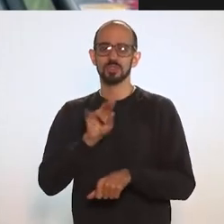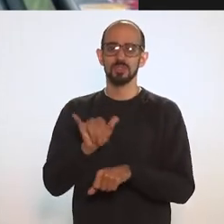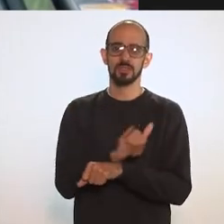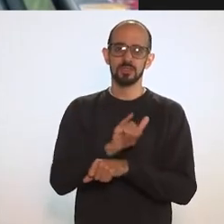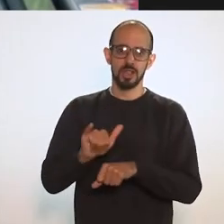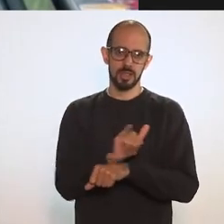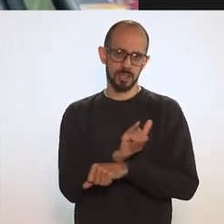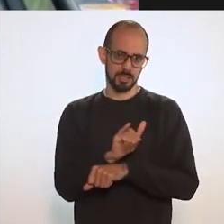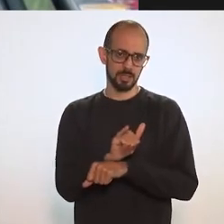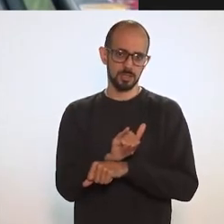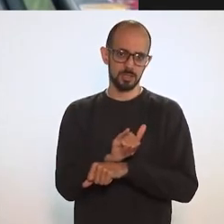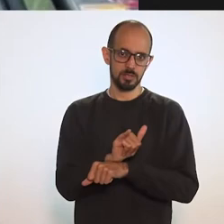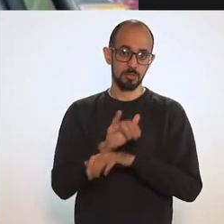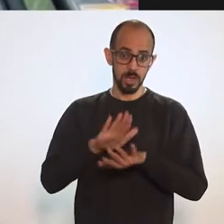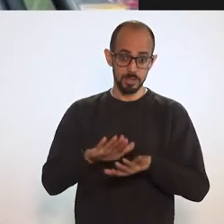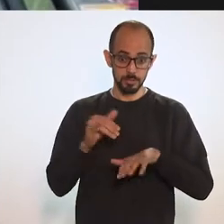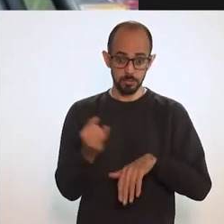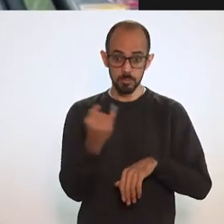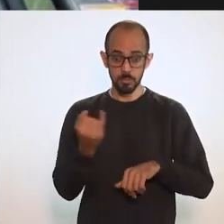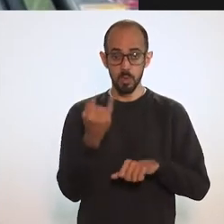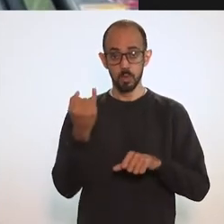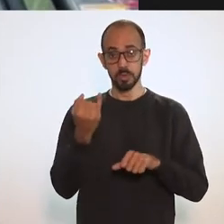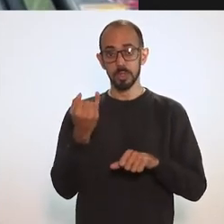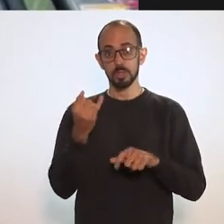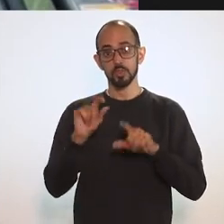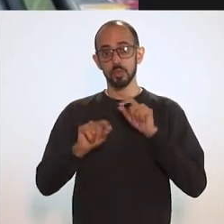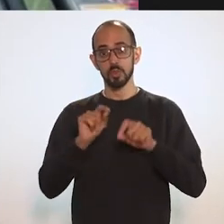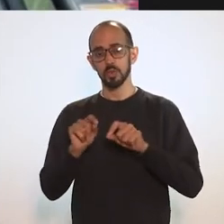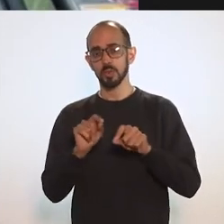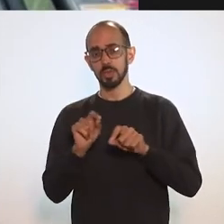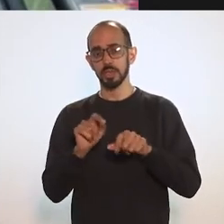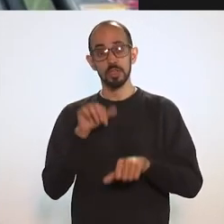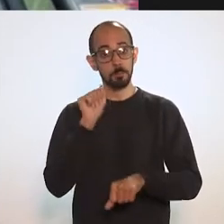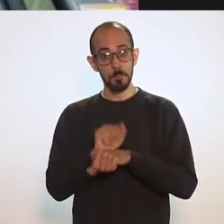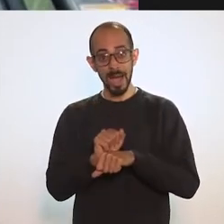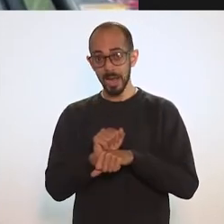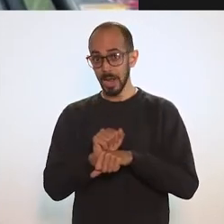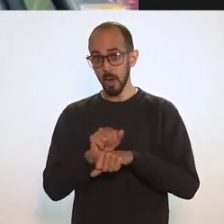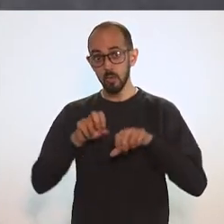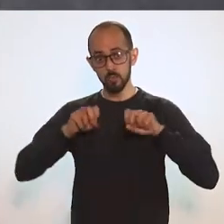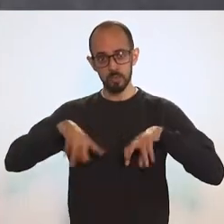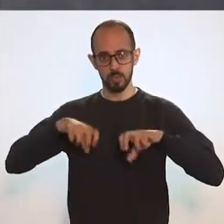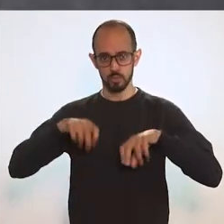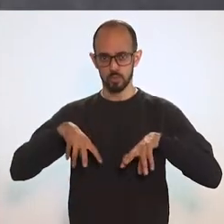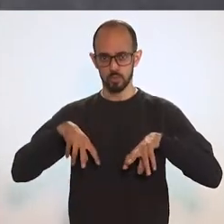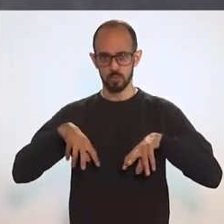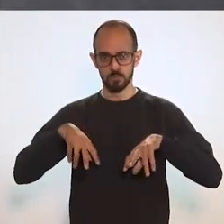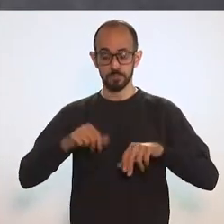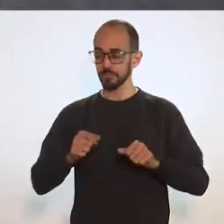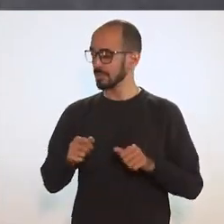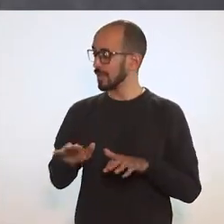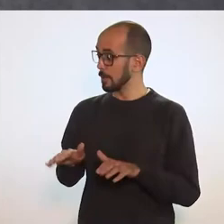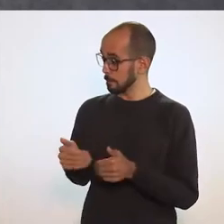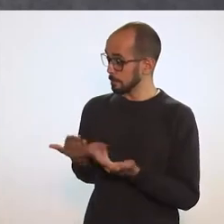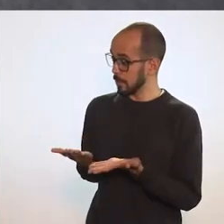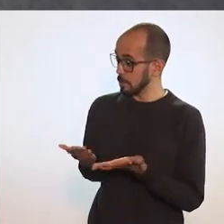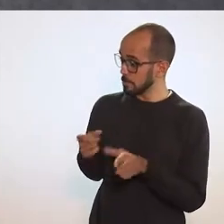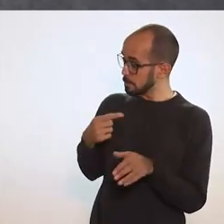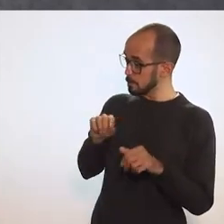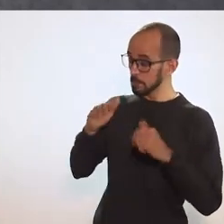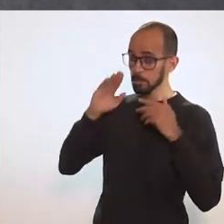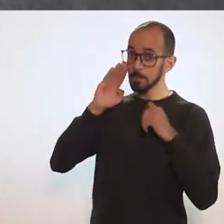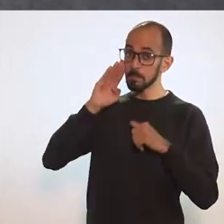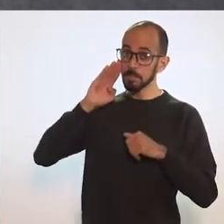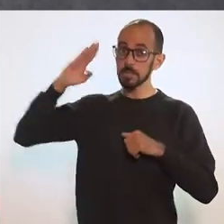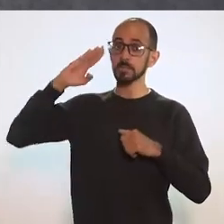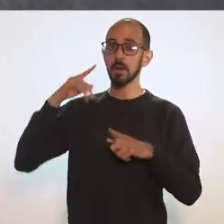diferentes, mas nesse momento é importante a gente parar a onda epidêmica. Isso aqui é o fundamental. Principalmente porque o ritmo da vacinação ainda